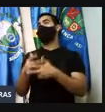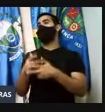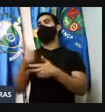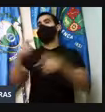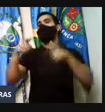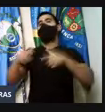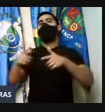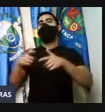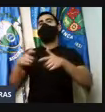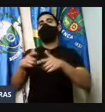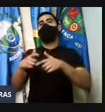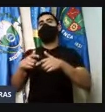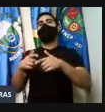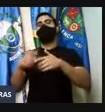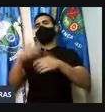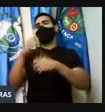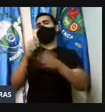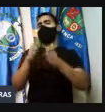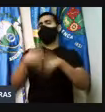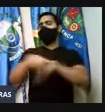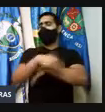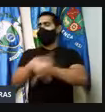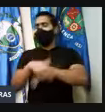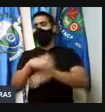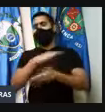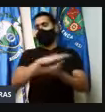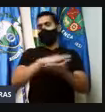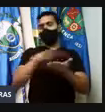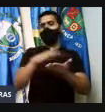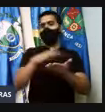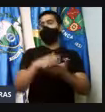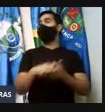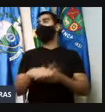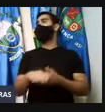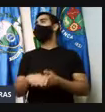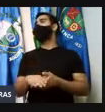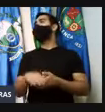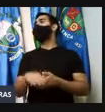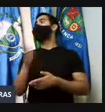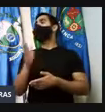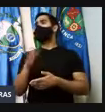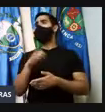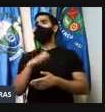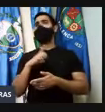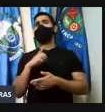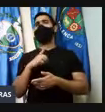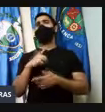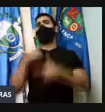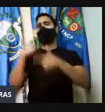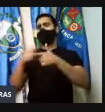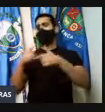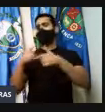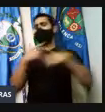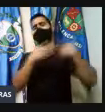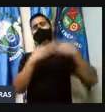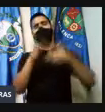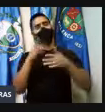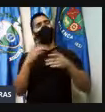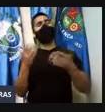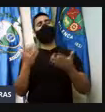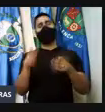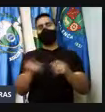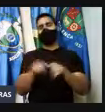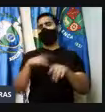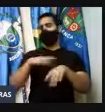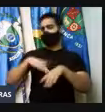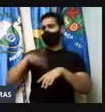pisos, dessas ruas, dessas calçadas que já são danificadas e vão começar ainda mais se